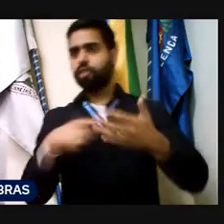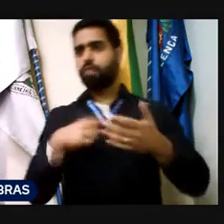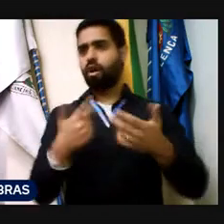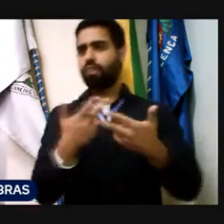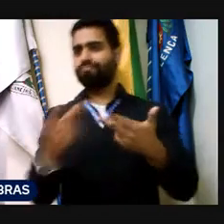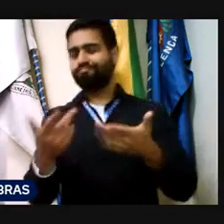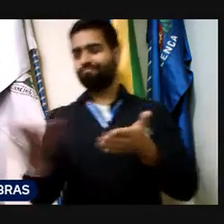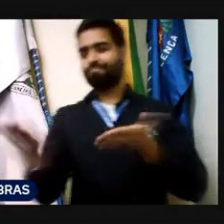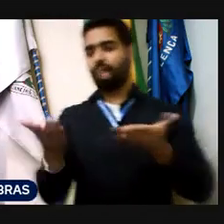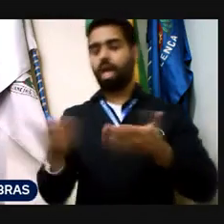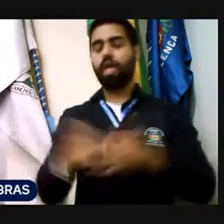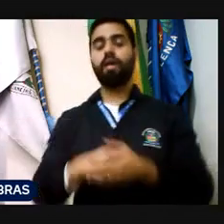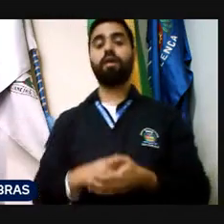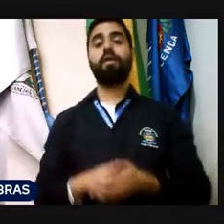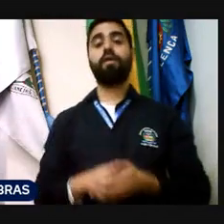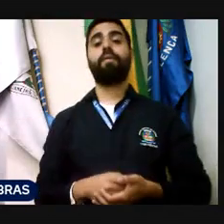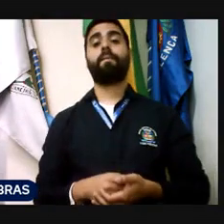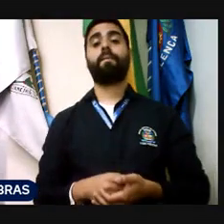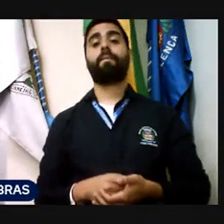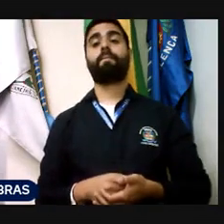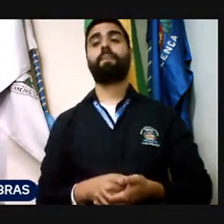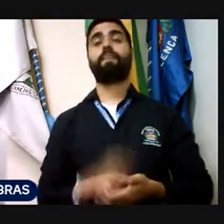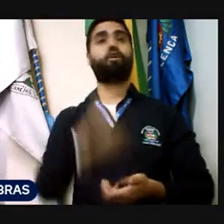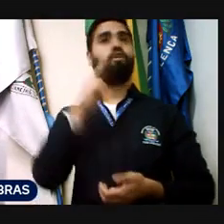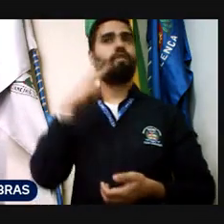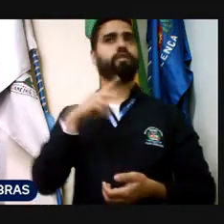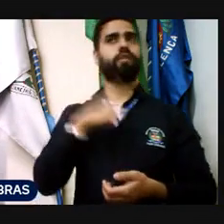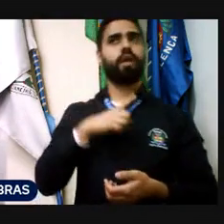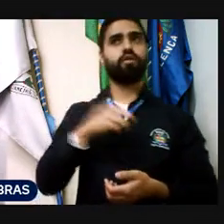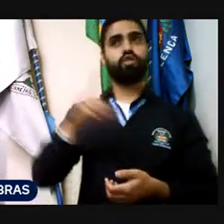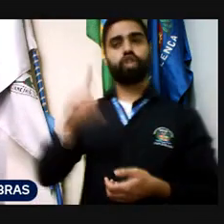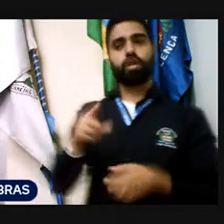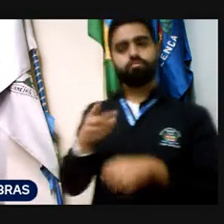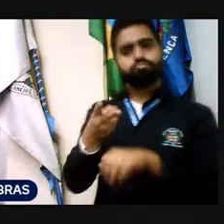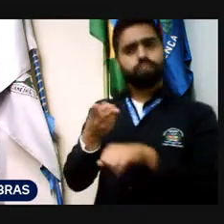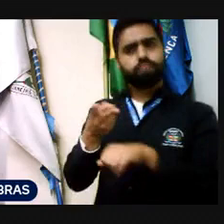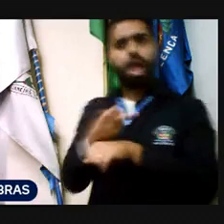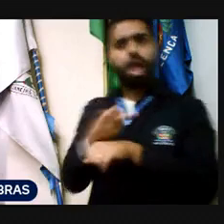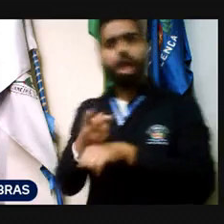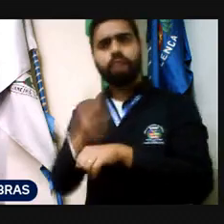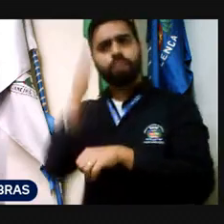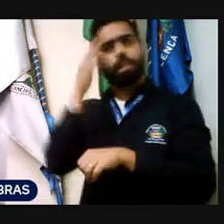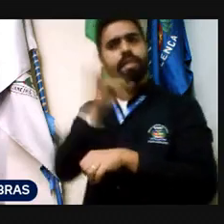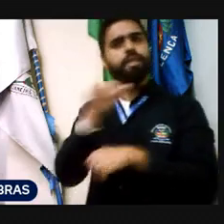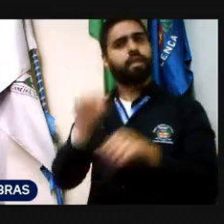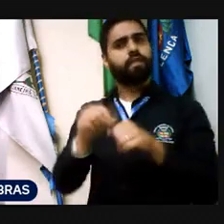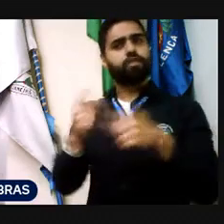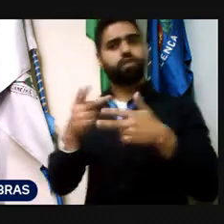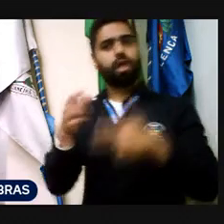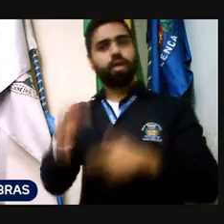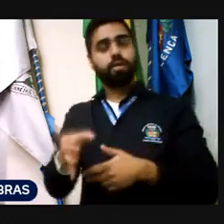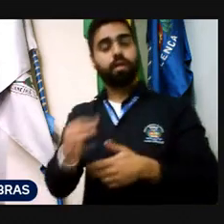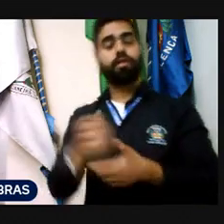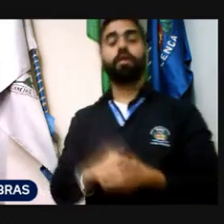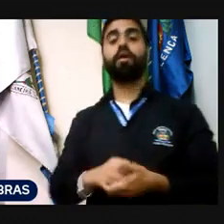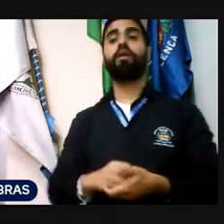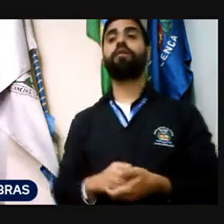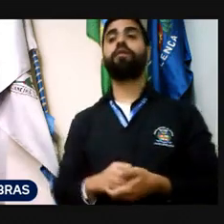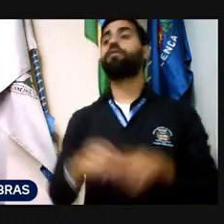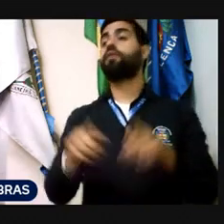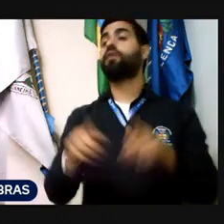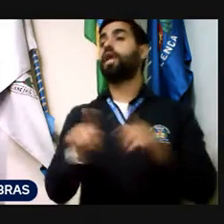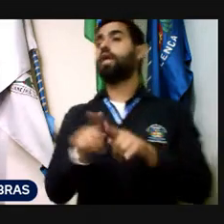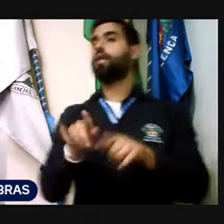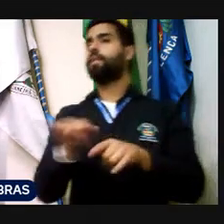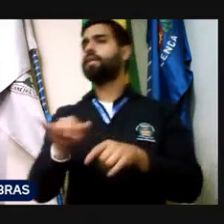administração pública e seus administrados. O vereador tem a atribuição de fiscalizar os atos da administração pública direta e indireta, principalmente